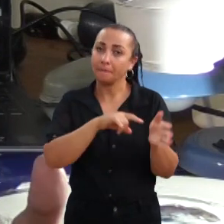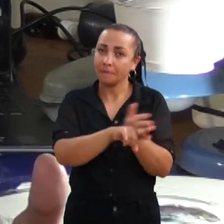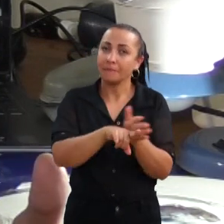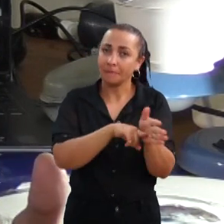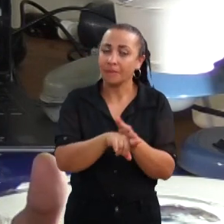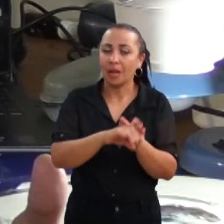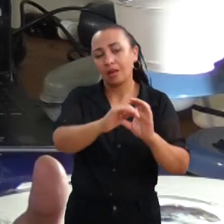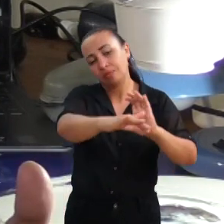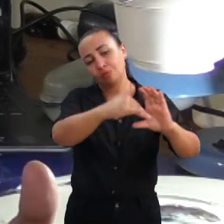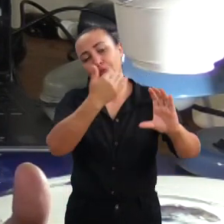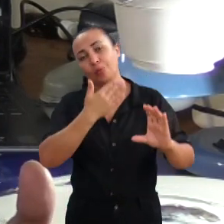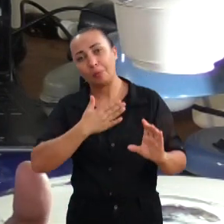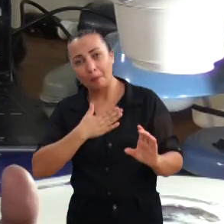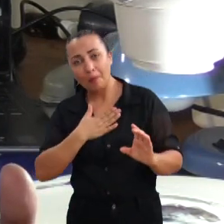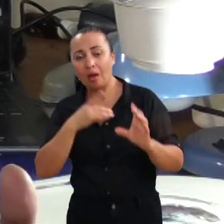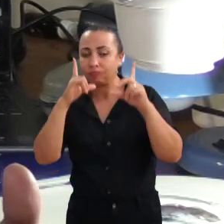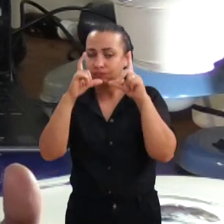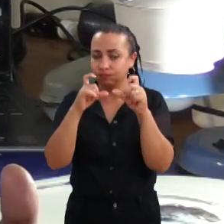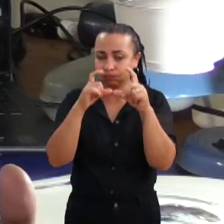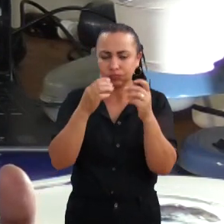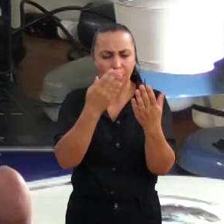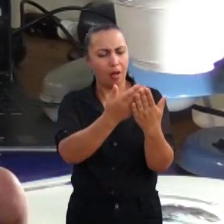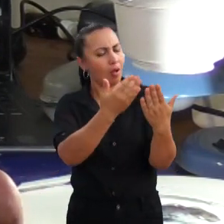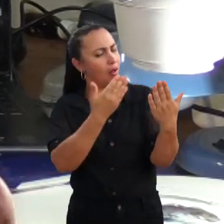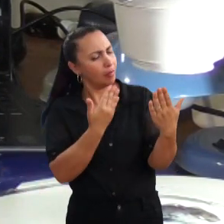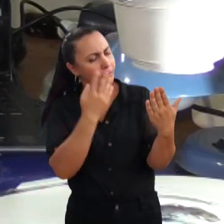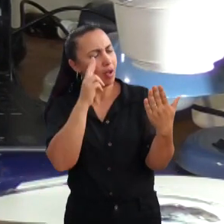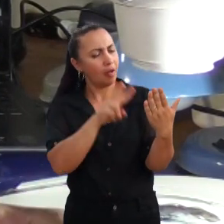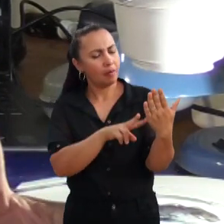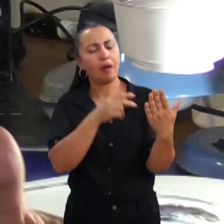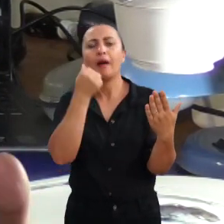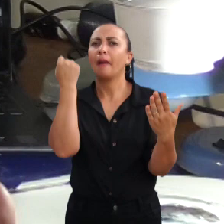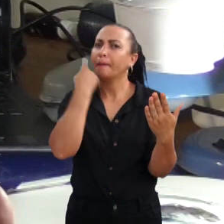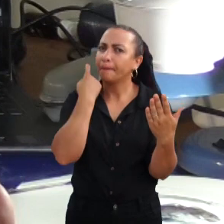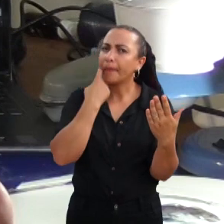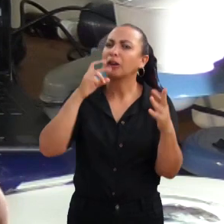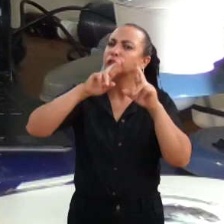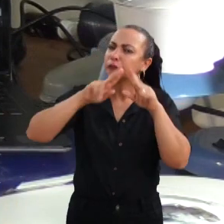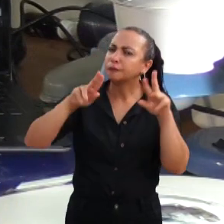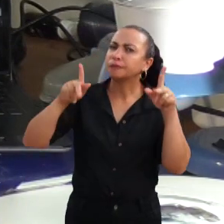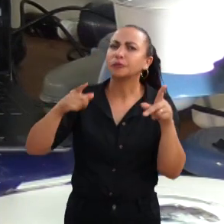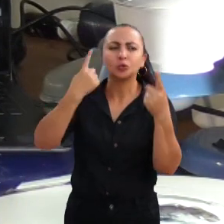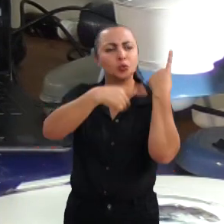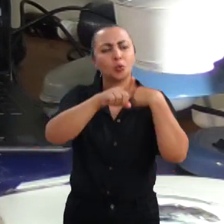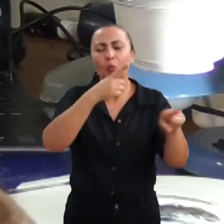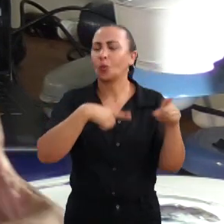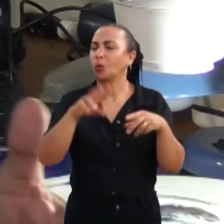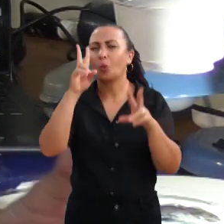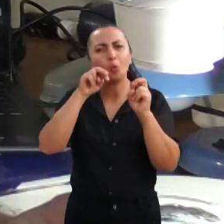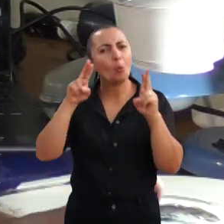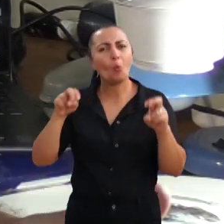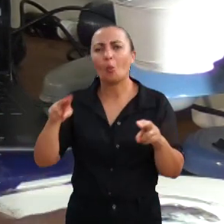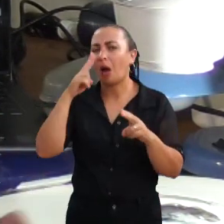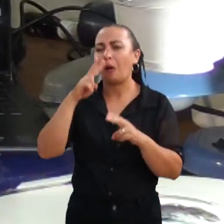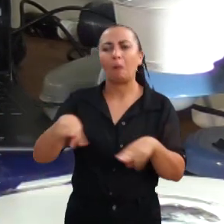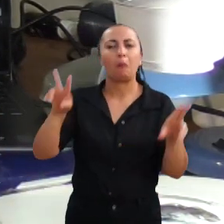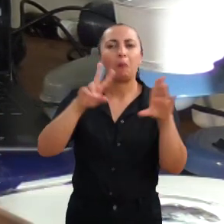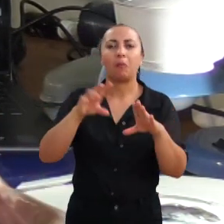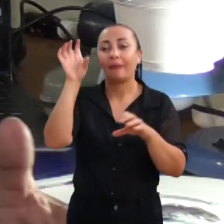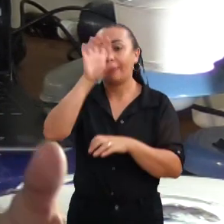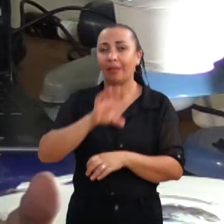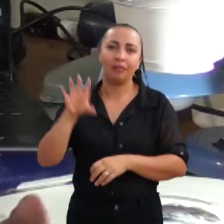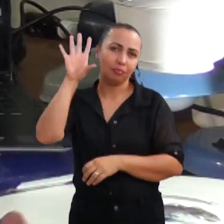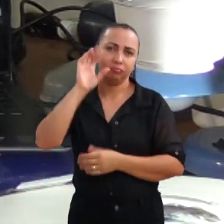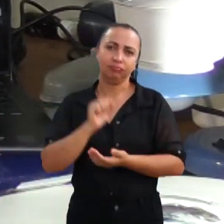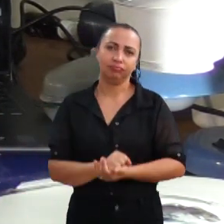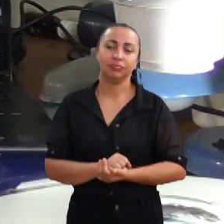amigo nosso. Esse pesquisador mandou a foto para a gente, né, e a gente viu que era uma espécie completamente diferente das espécies que a gente conhece, né,